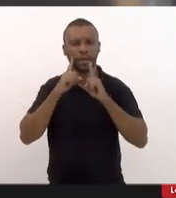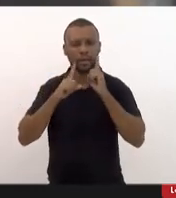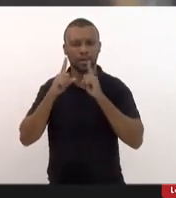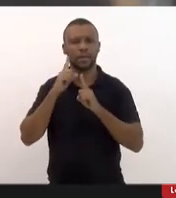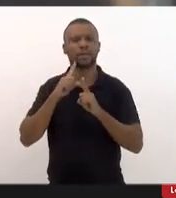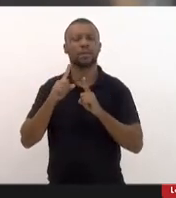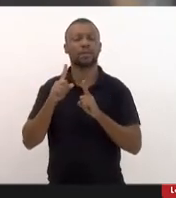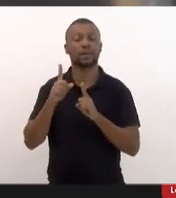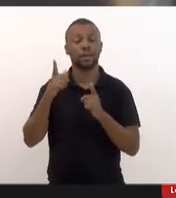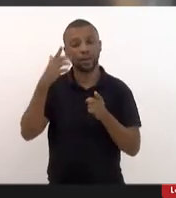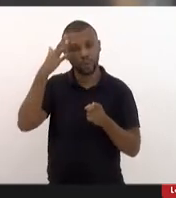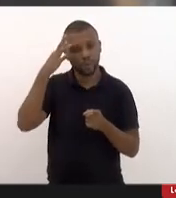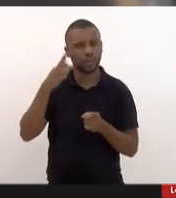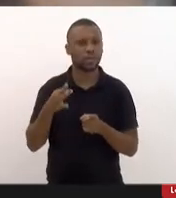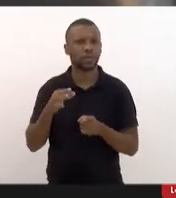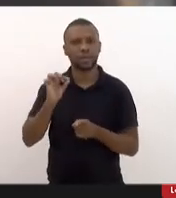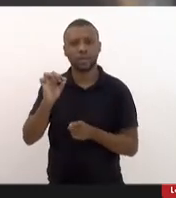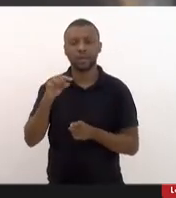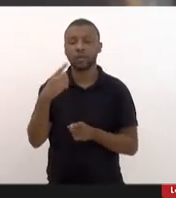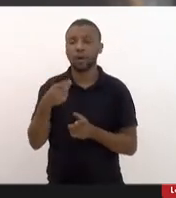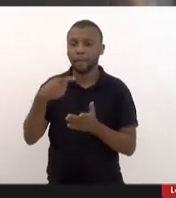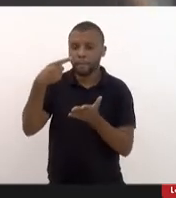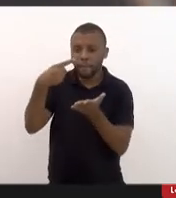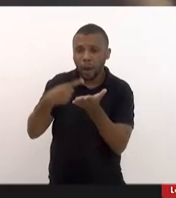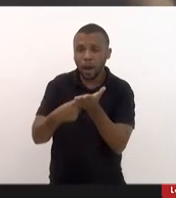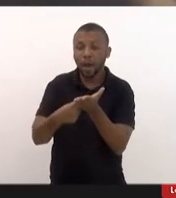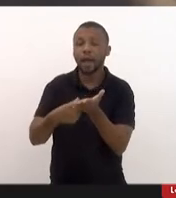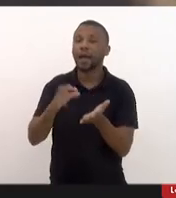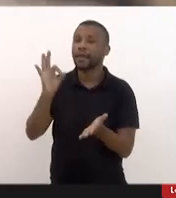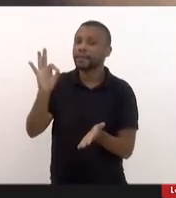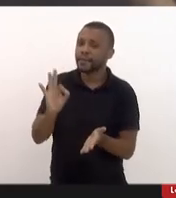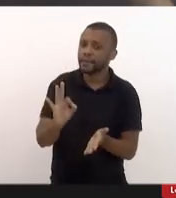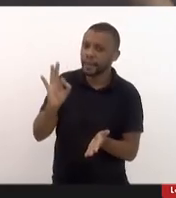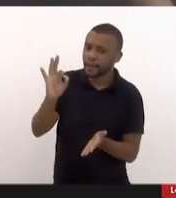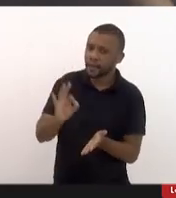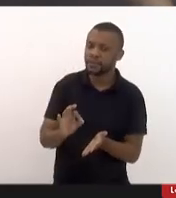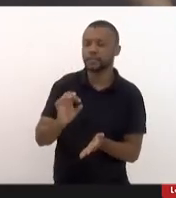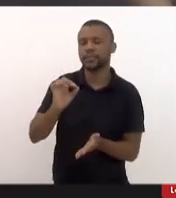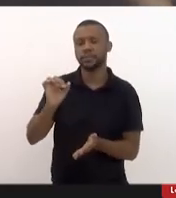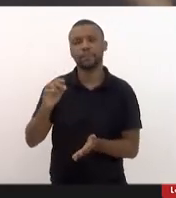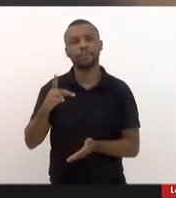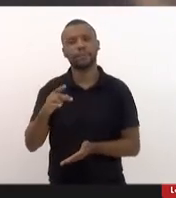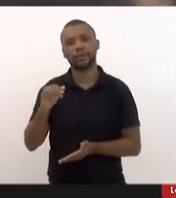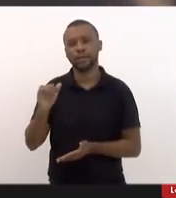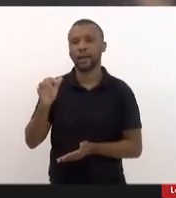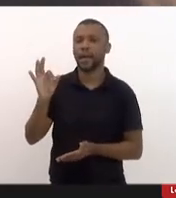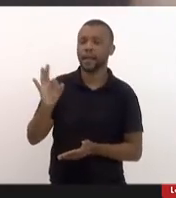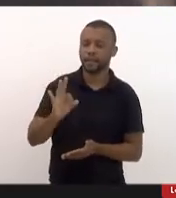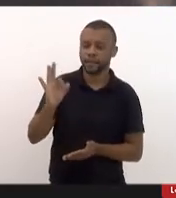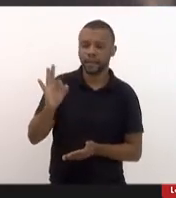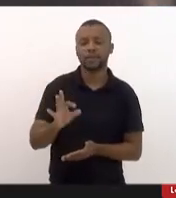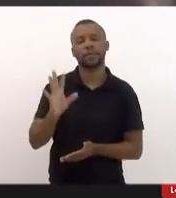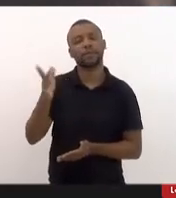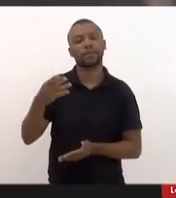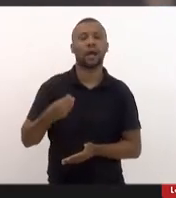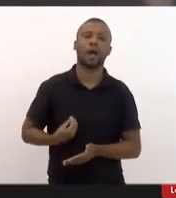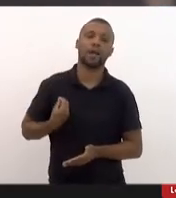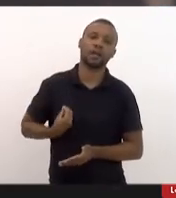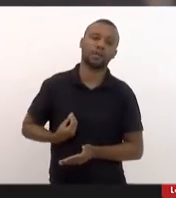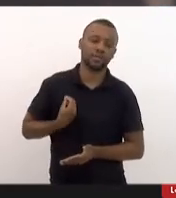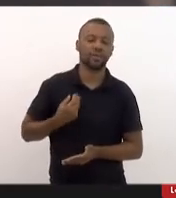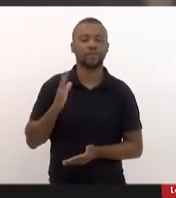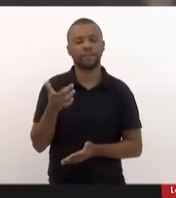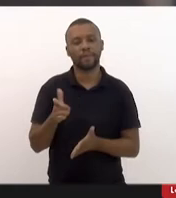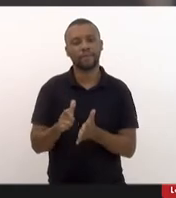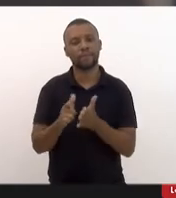talvez, a gente marcar, por simplesmente, uma faixa de interesse. Essa faixa já existe, essa faixa já foi delimitada, ela foi bem identificada.